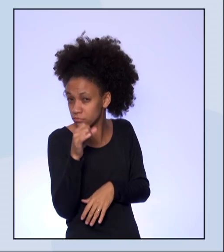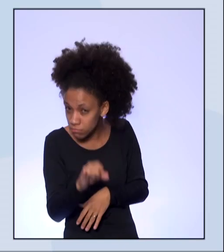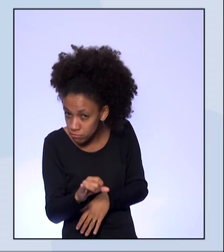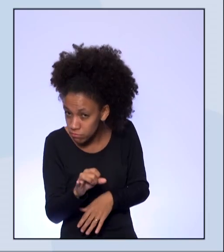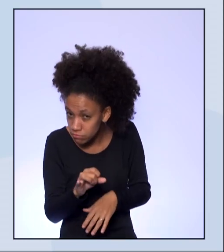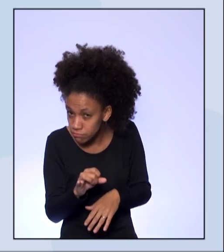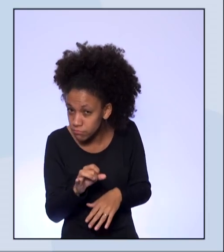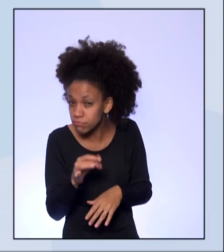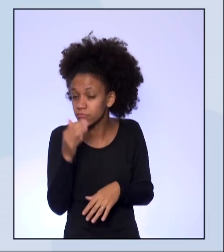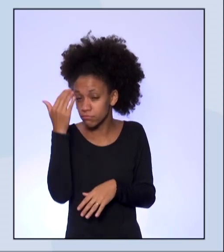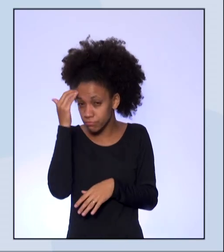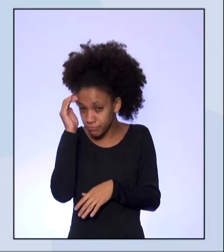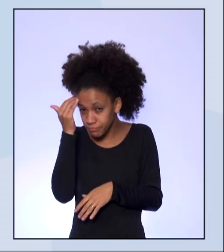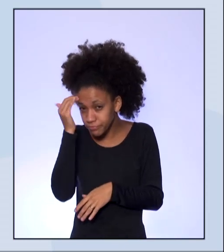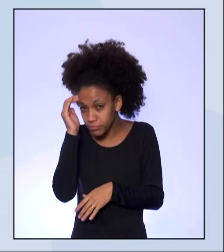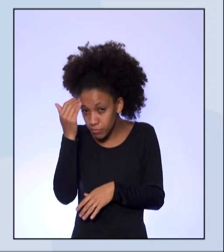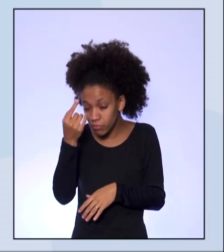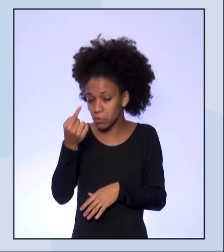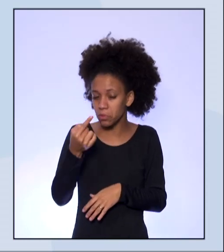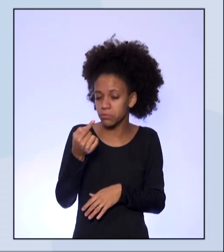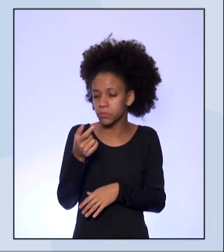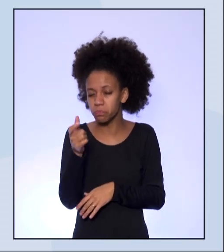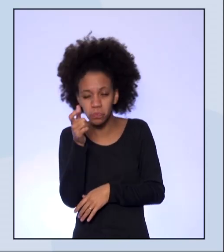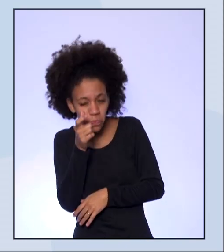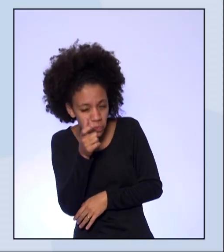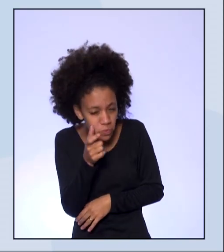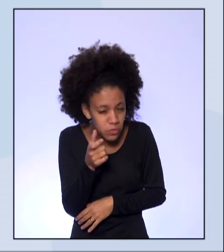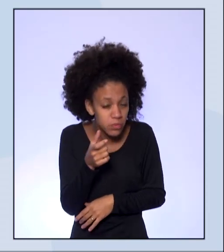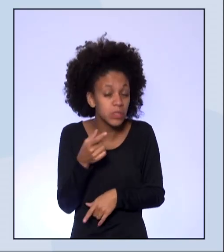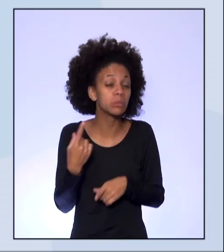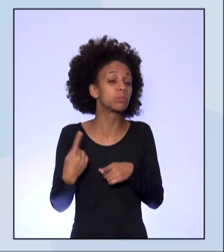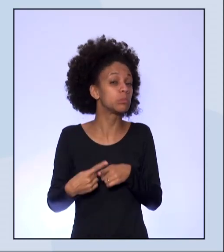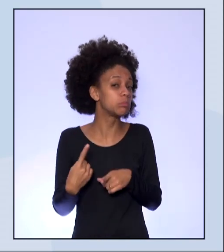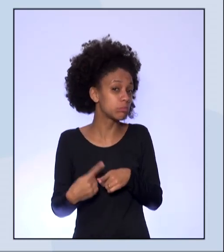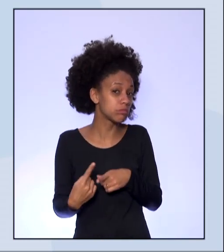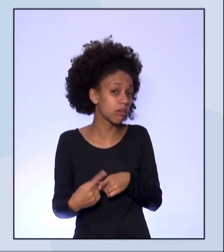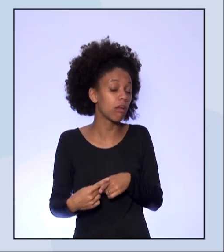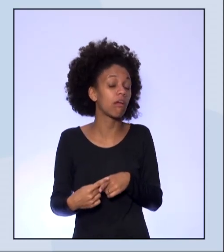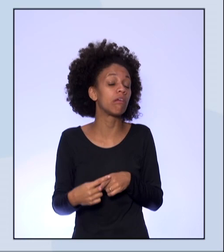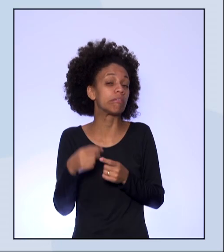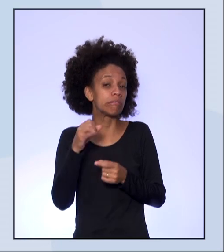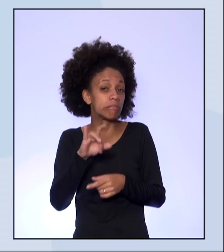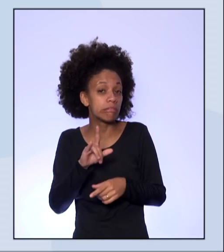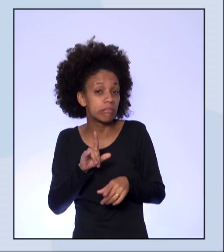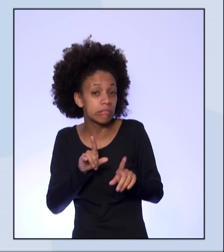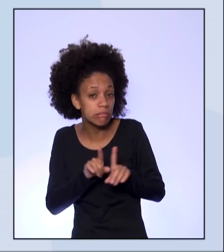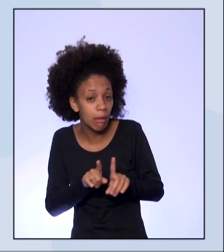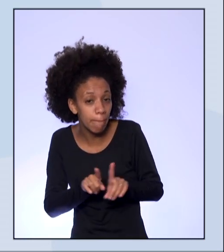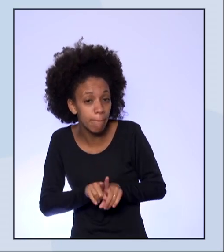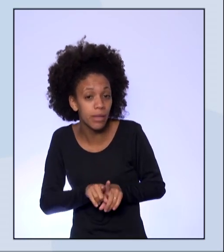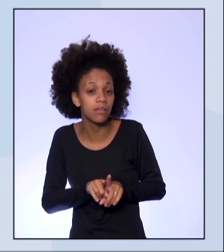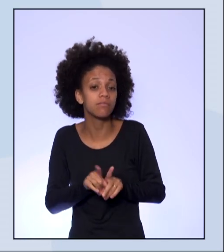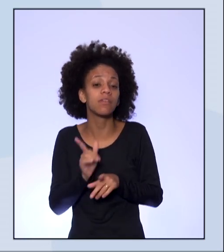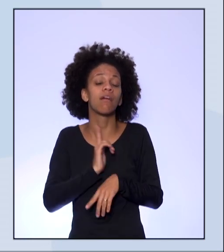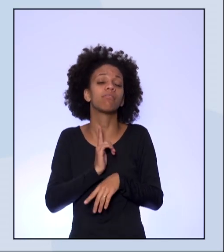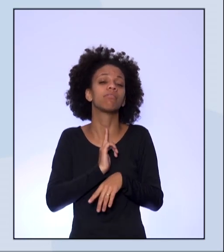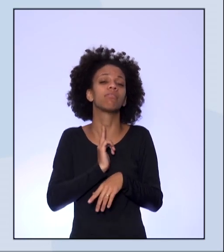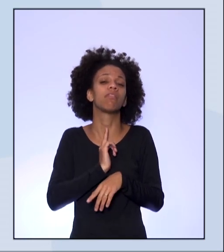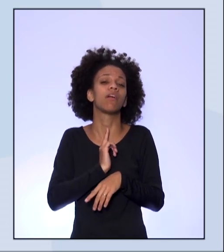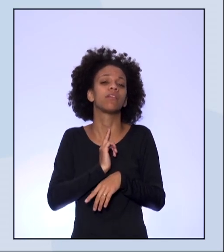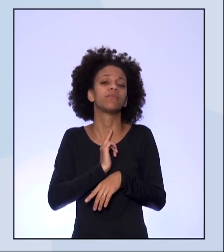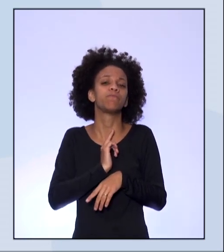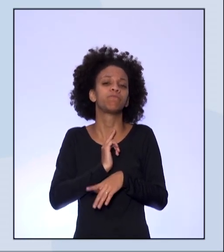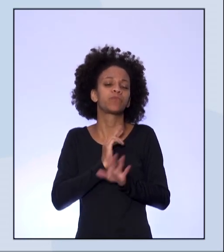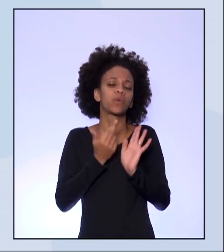uma compreensão numa primeira análise e por quê? E se podemos dizer que nessa charge temos a presença